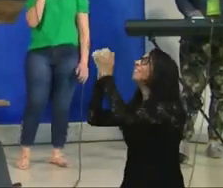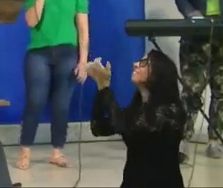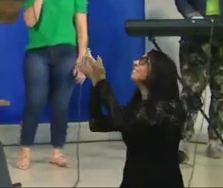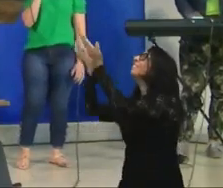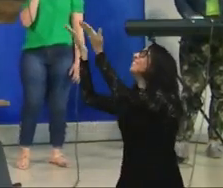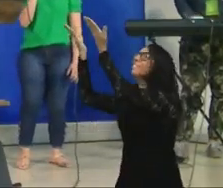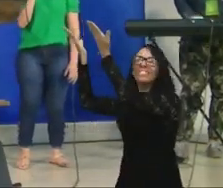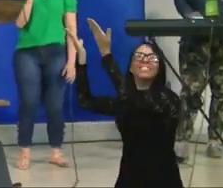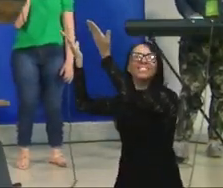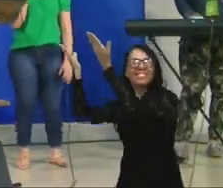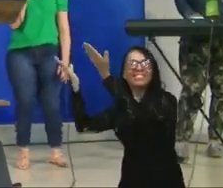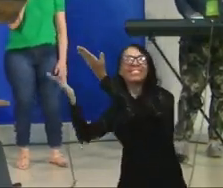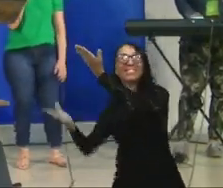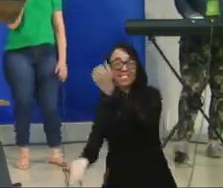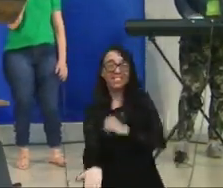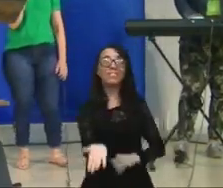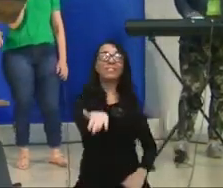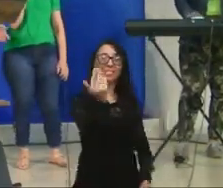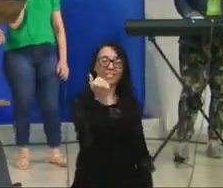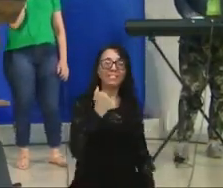coração.